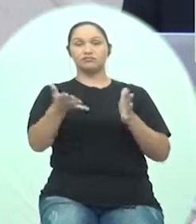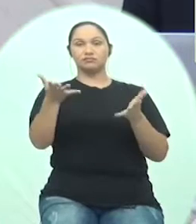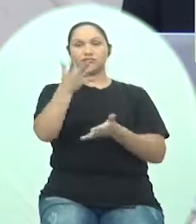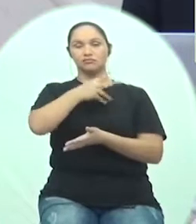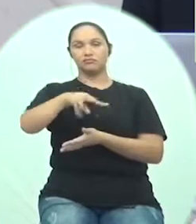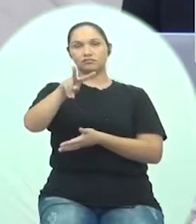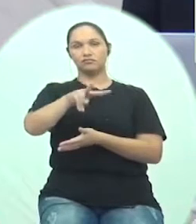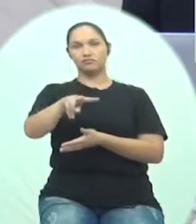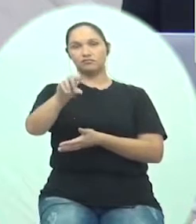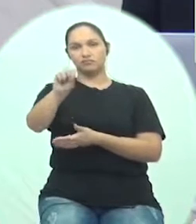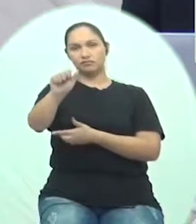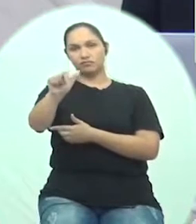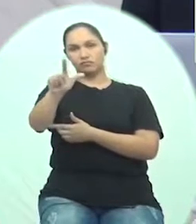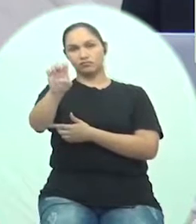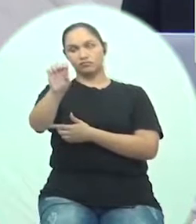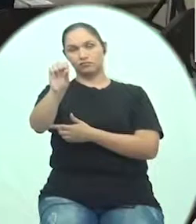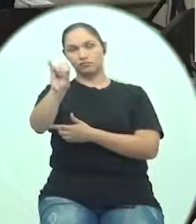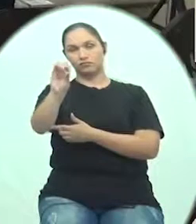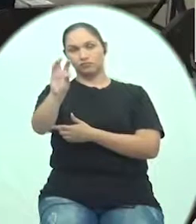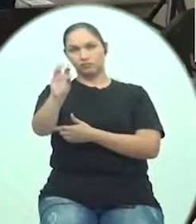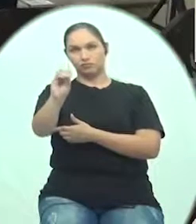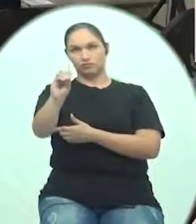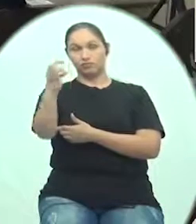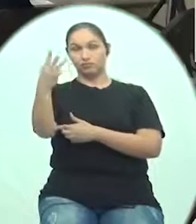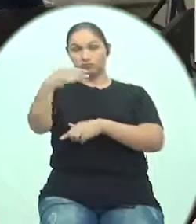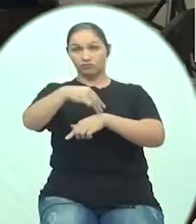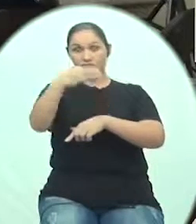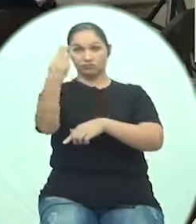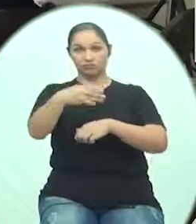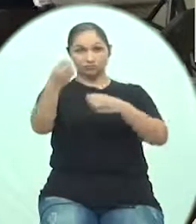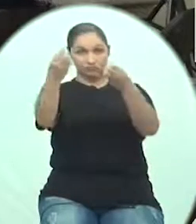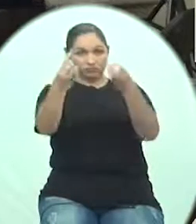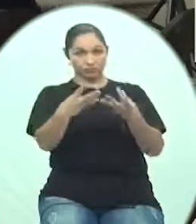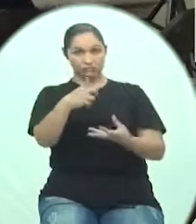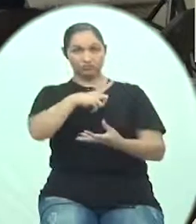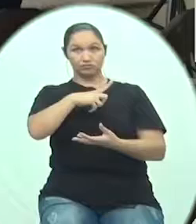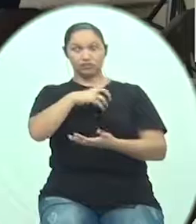o vereador salésio Lima vossa excelência dispõe 3 minutos e